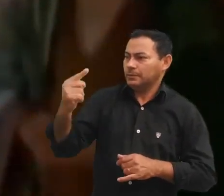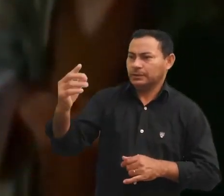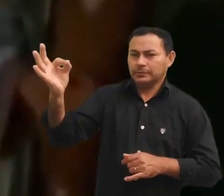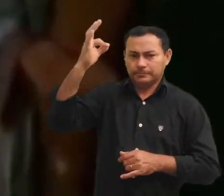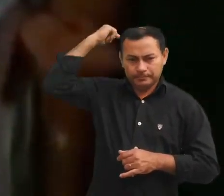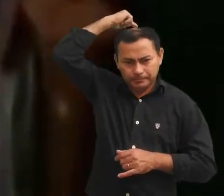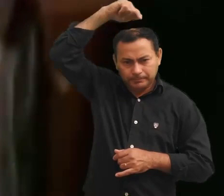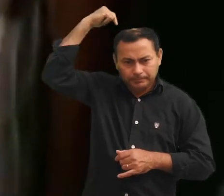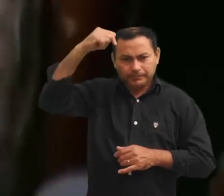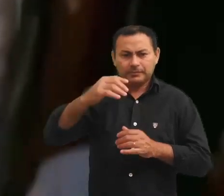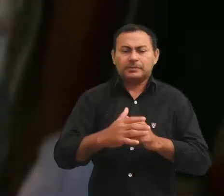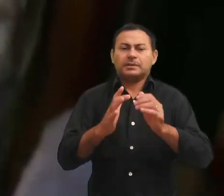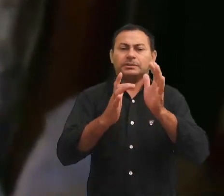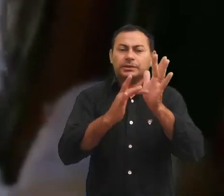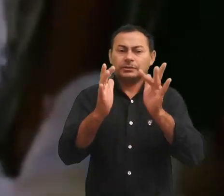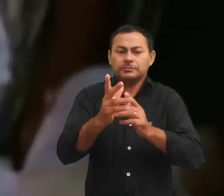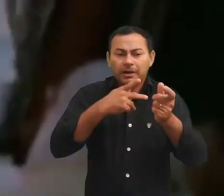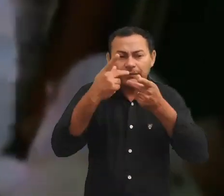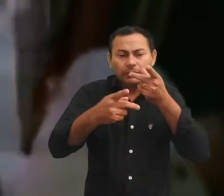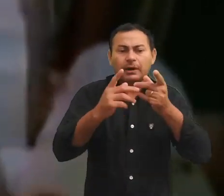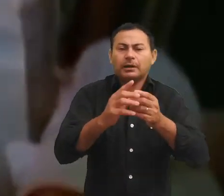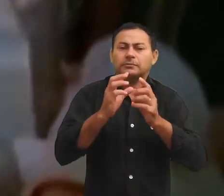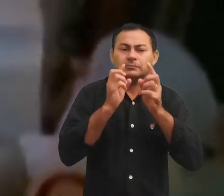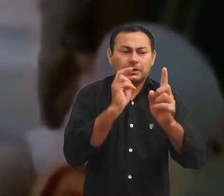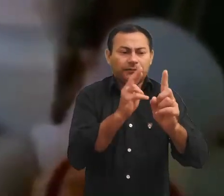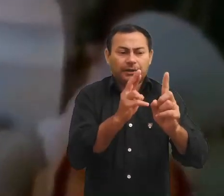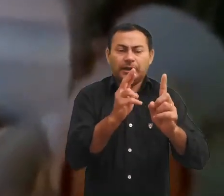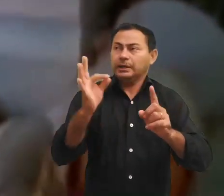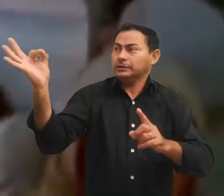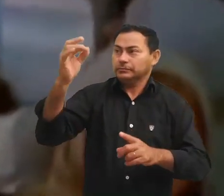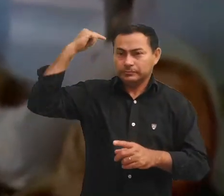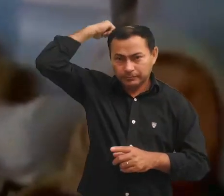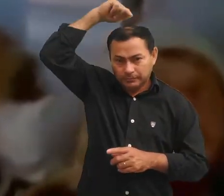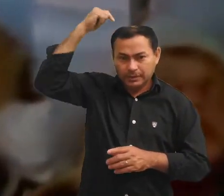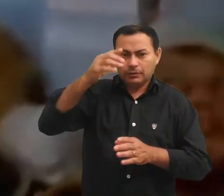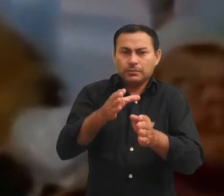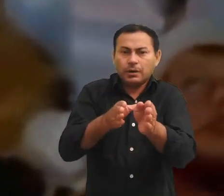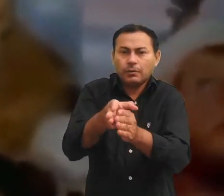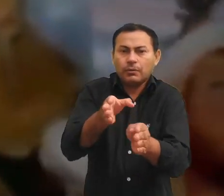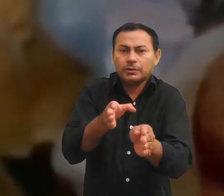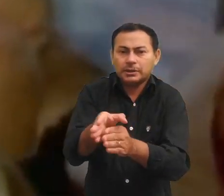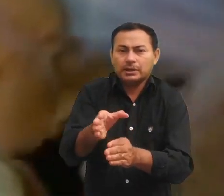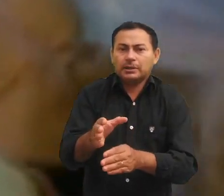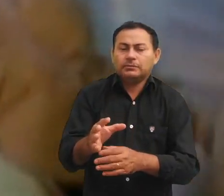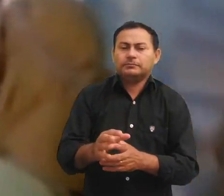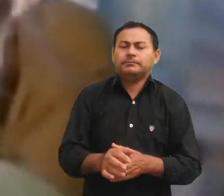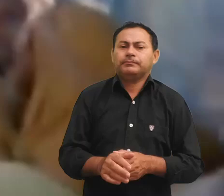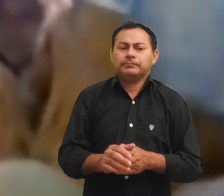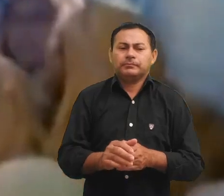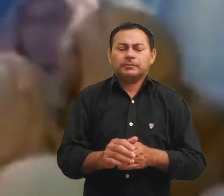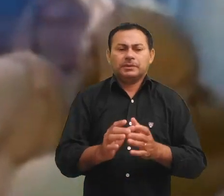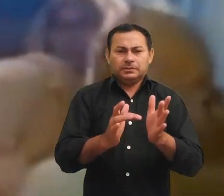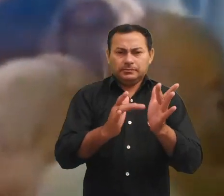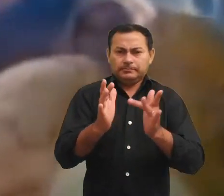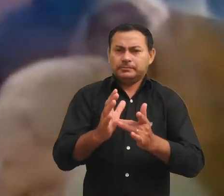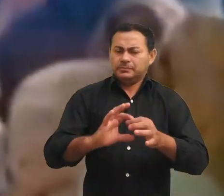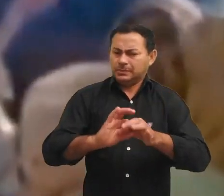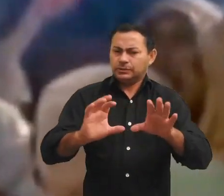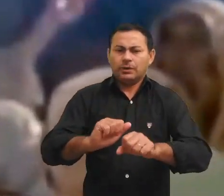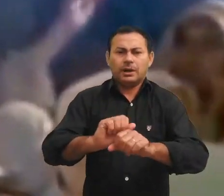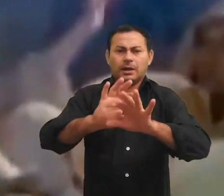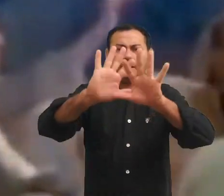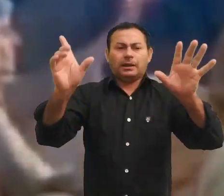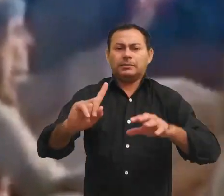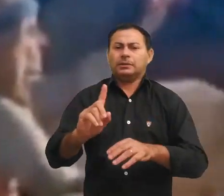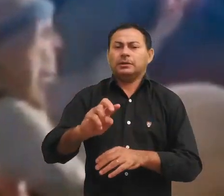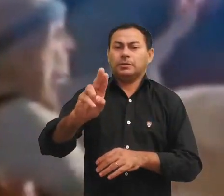Espírito Santo. Jesus se referiu ao Espírito Santo como o conselheiro. Ele deixou